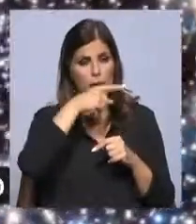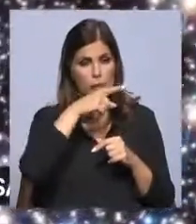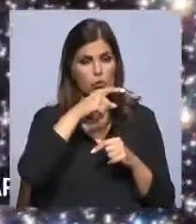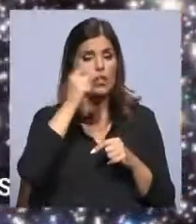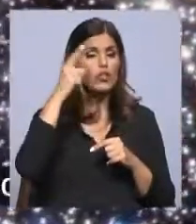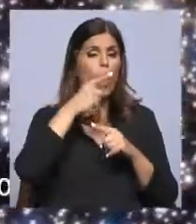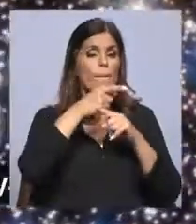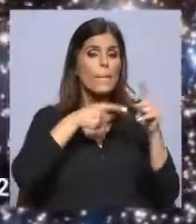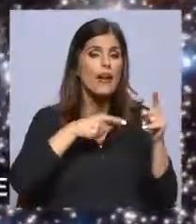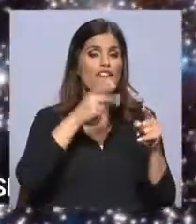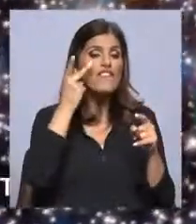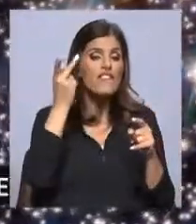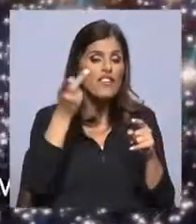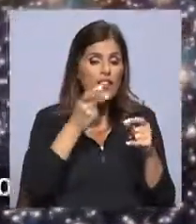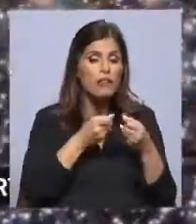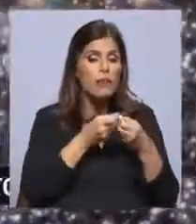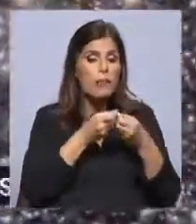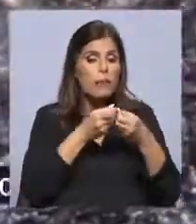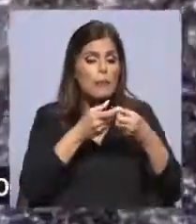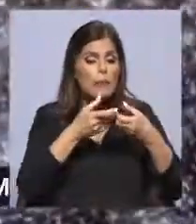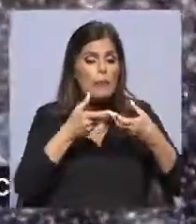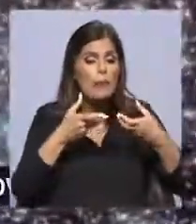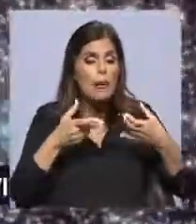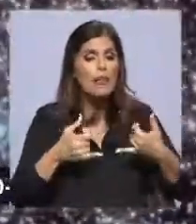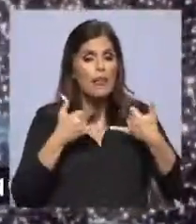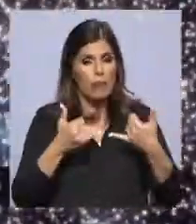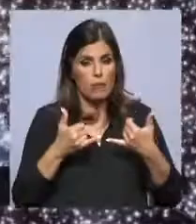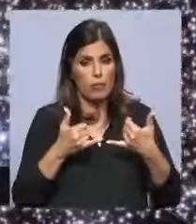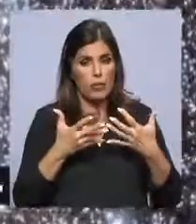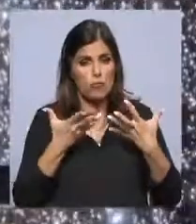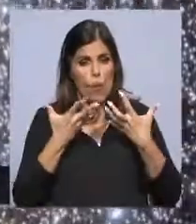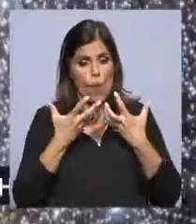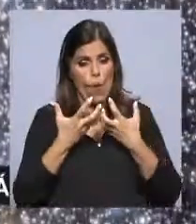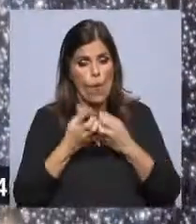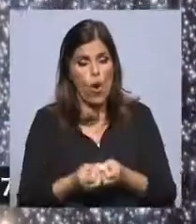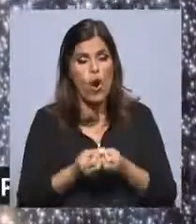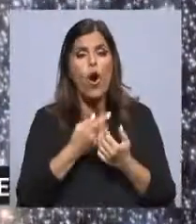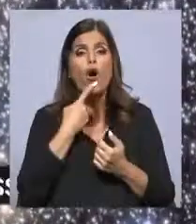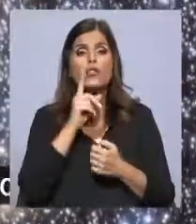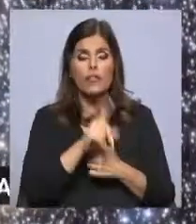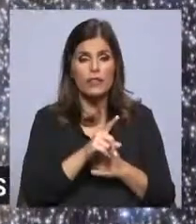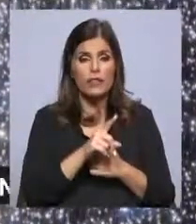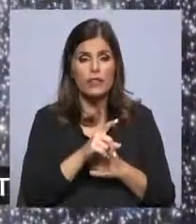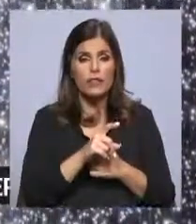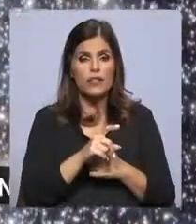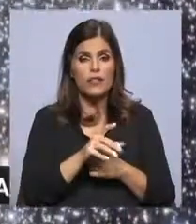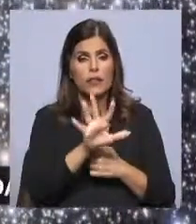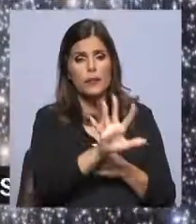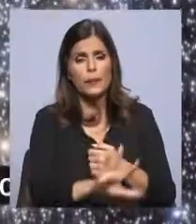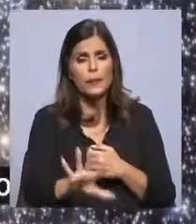meia-vida, vai crescer, tornando-se uma gigante e depois vai contrair novamente. À medida que se vai contraindo, vai se tornando uma anã branca e